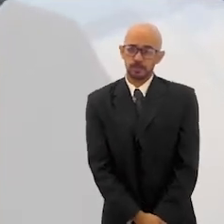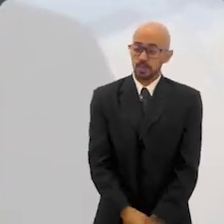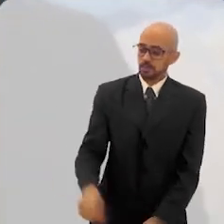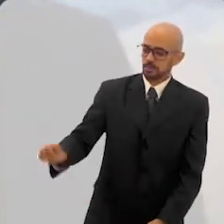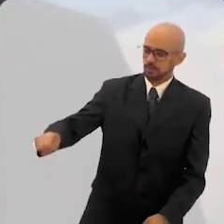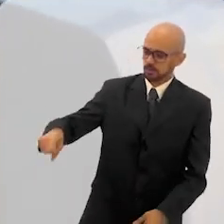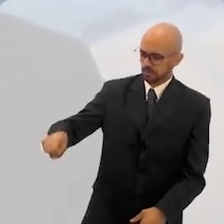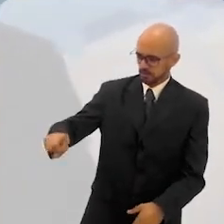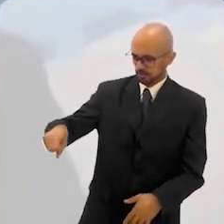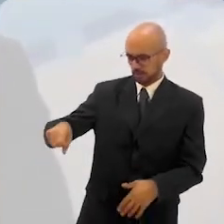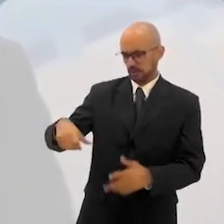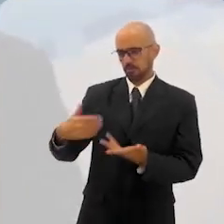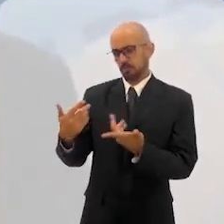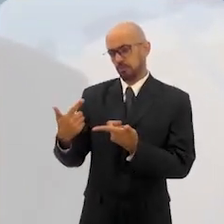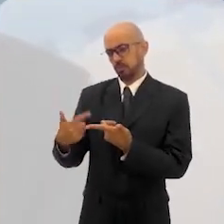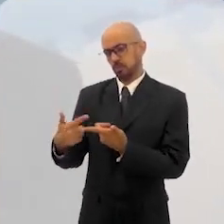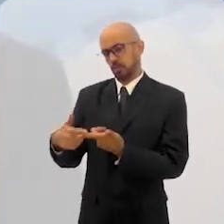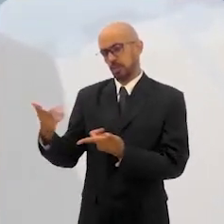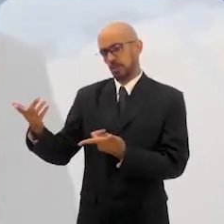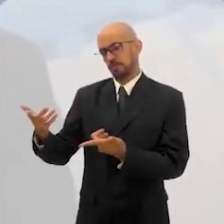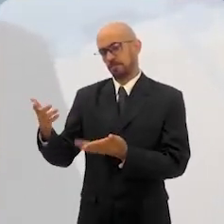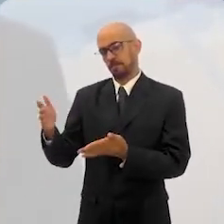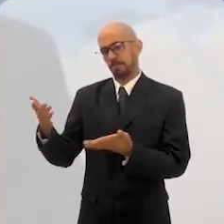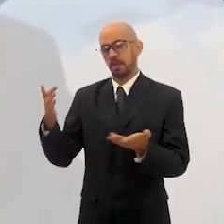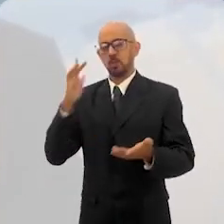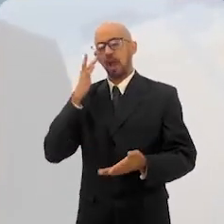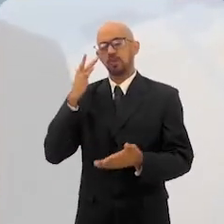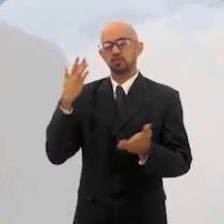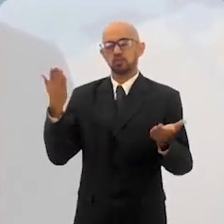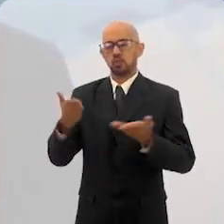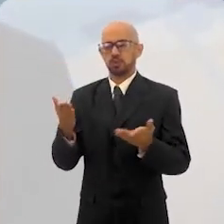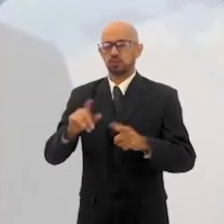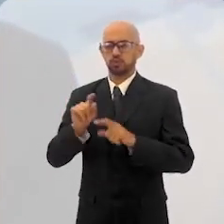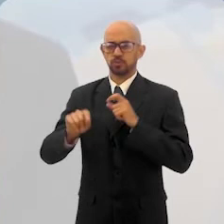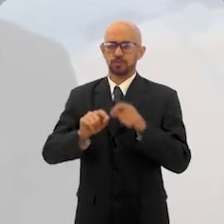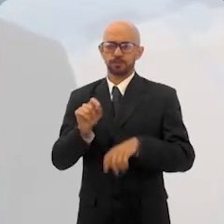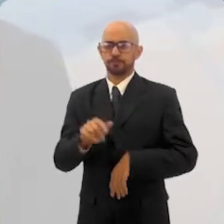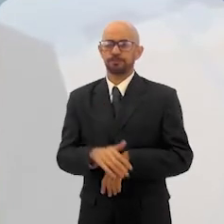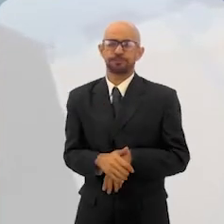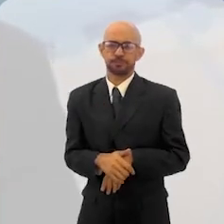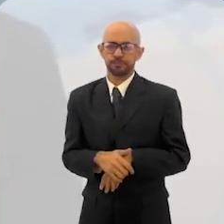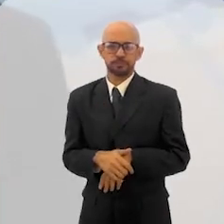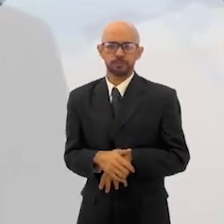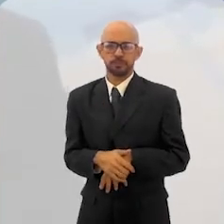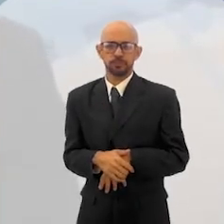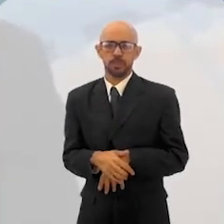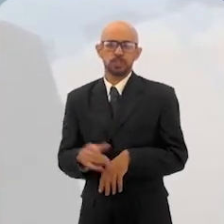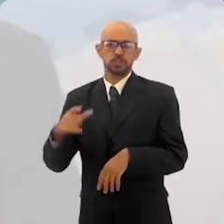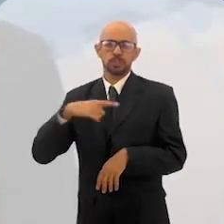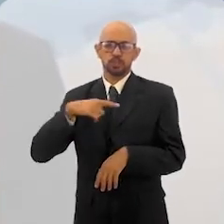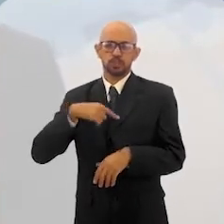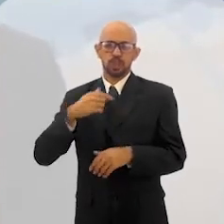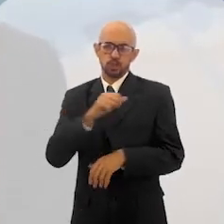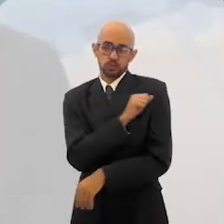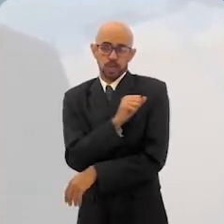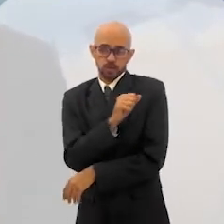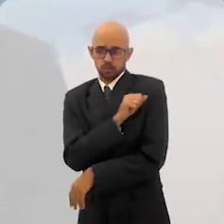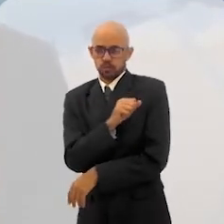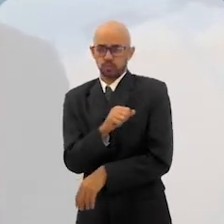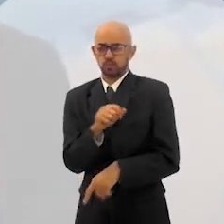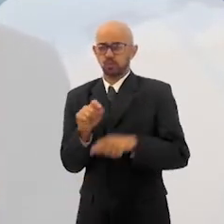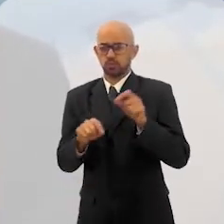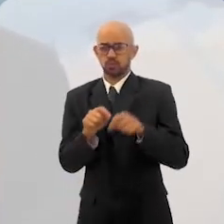Sim, exatamente. Na verdade, assim, eu acho que hoje eu vejo isso muito nos nossos estudantes, né?